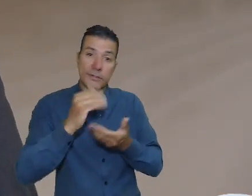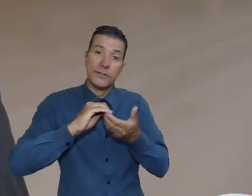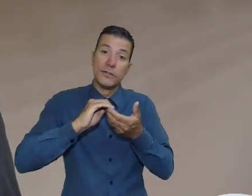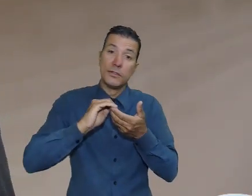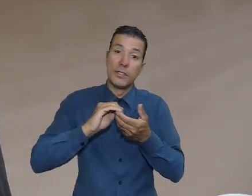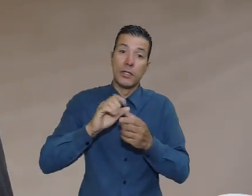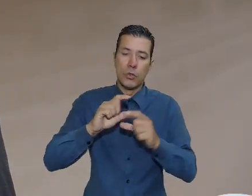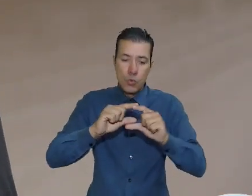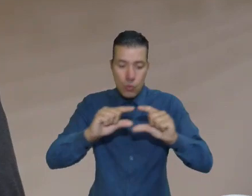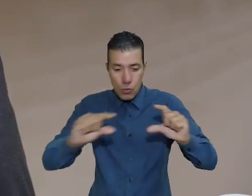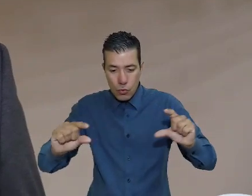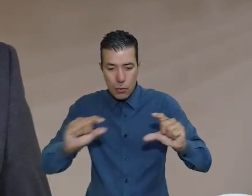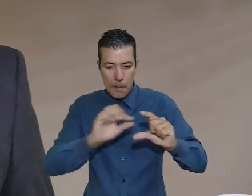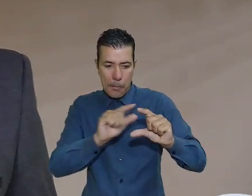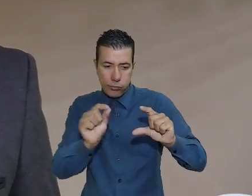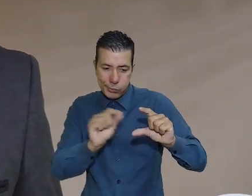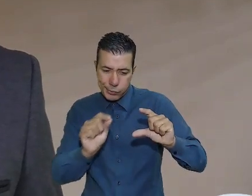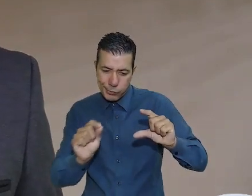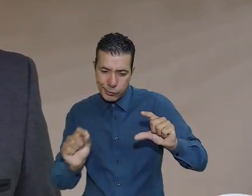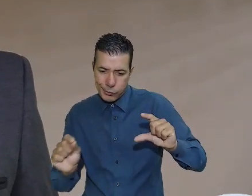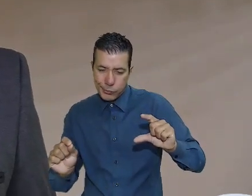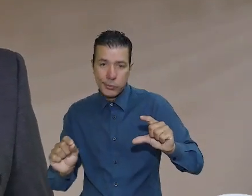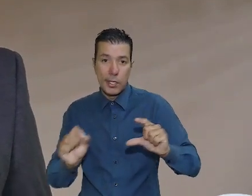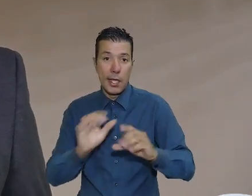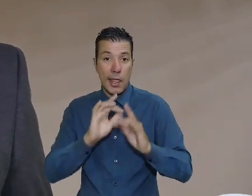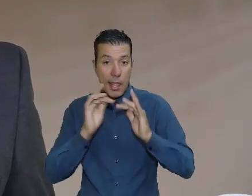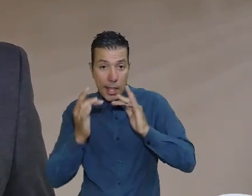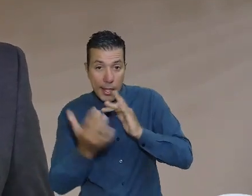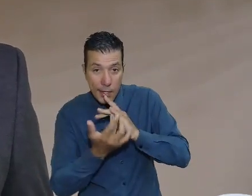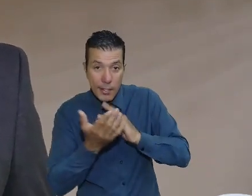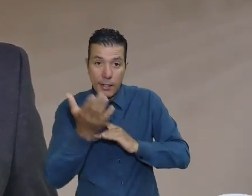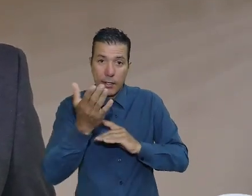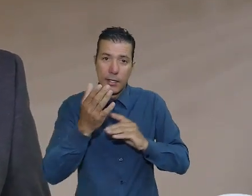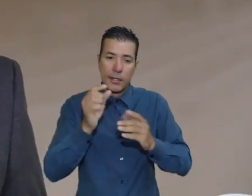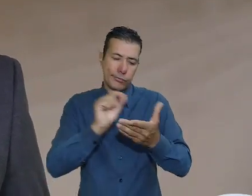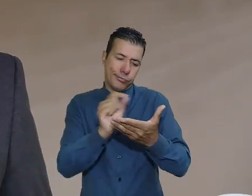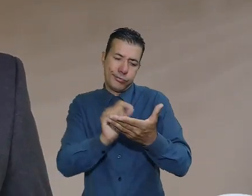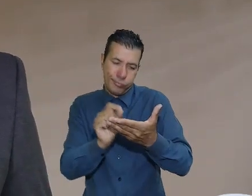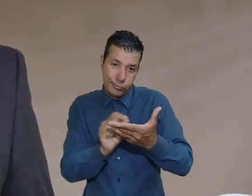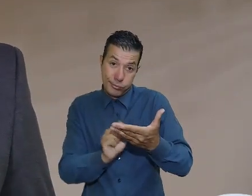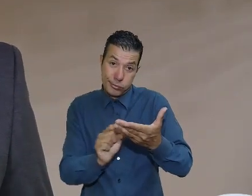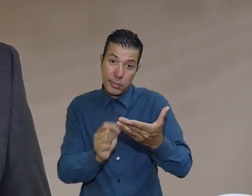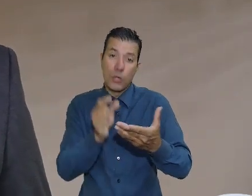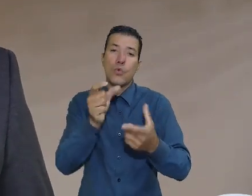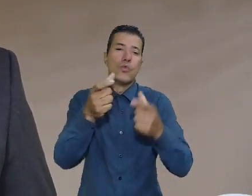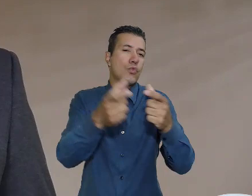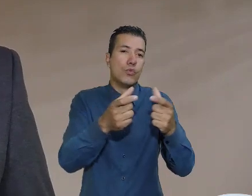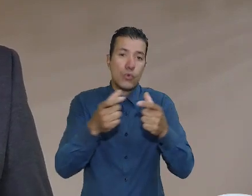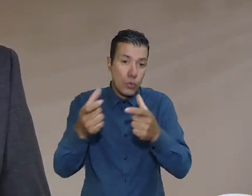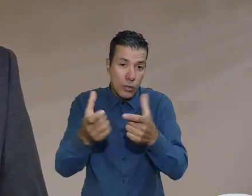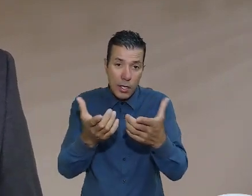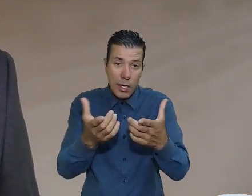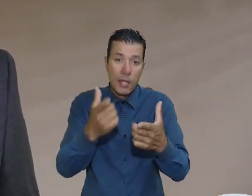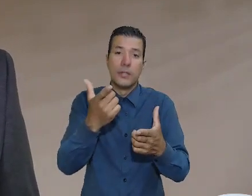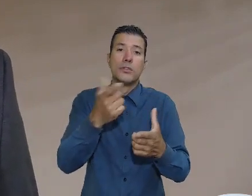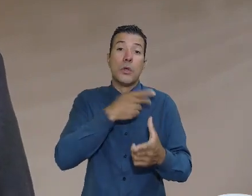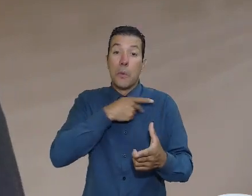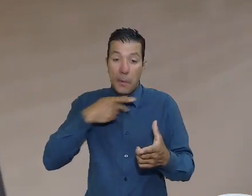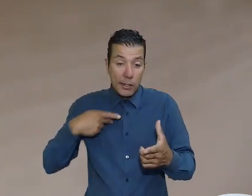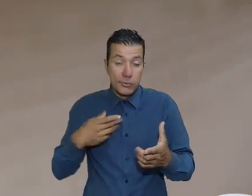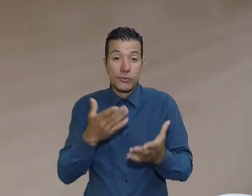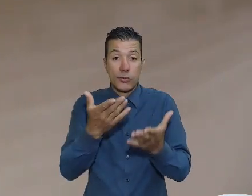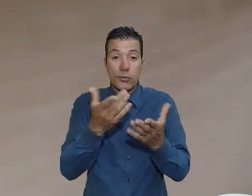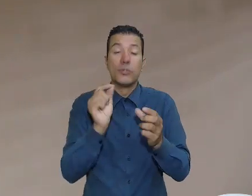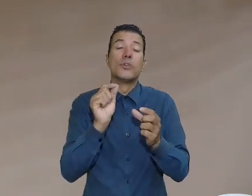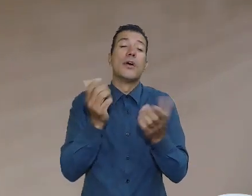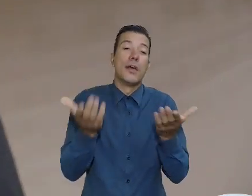de um comentário aí na nossa rede social. Comente, escreva aí de onde você é, quem é o seu pastor.